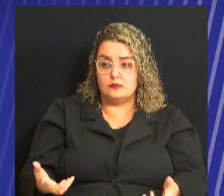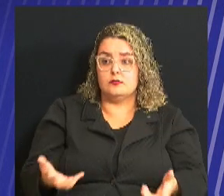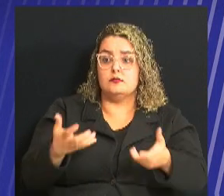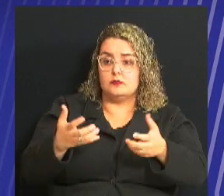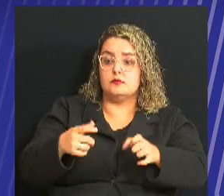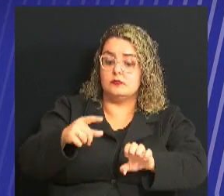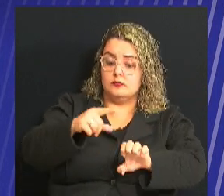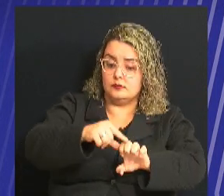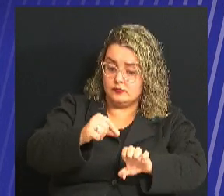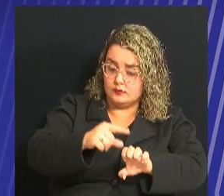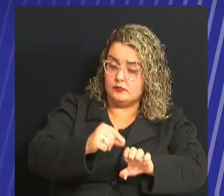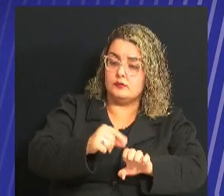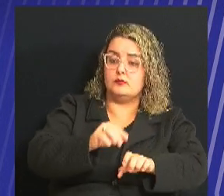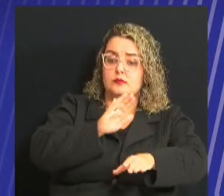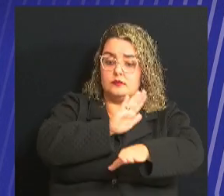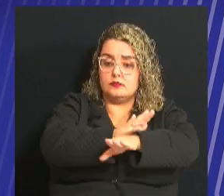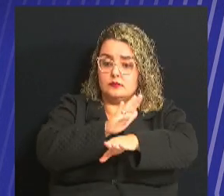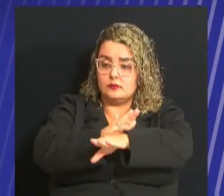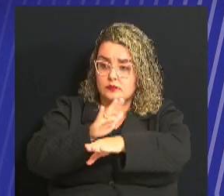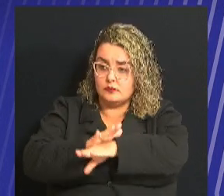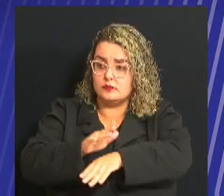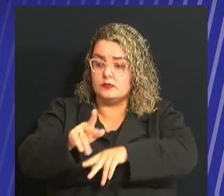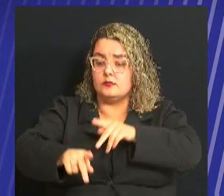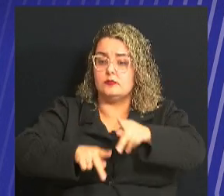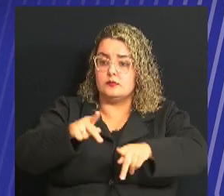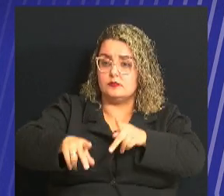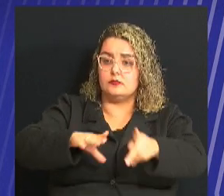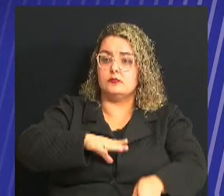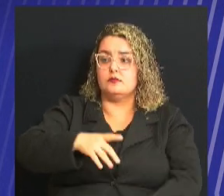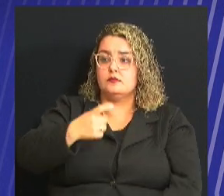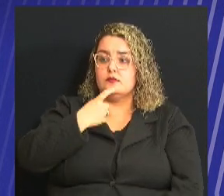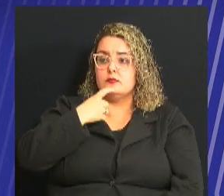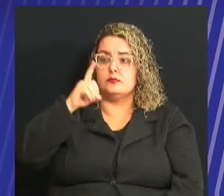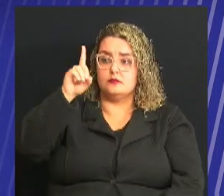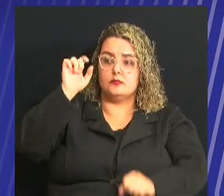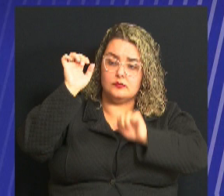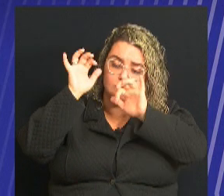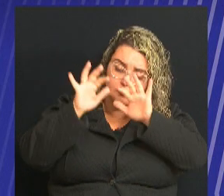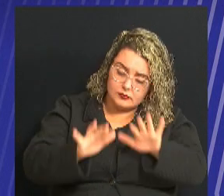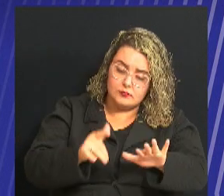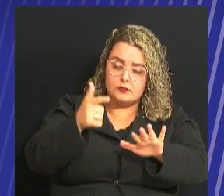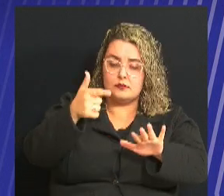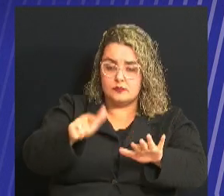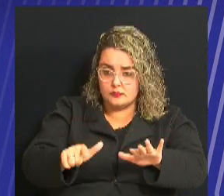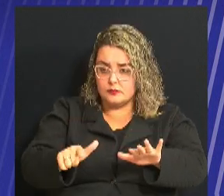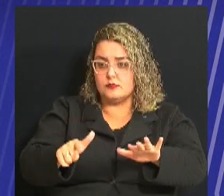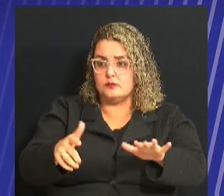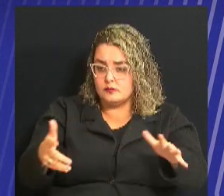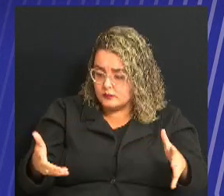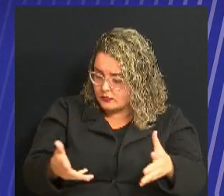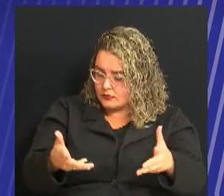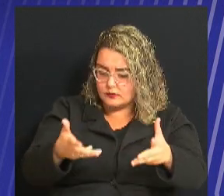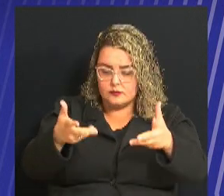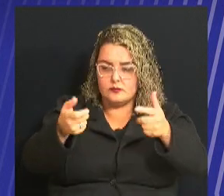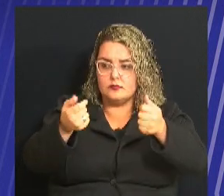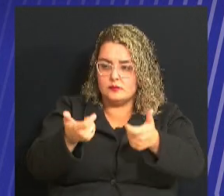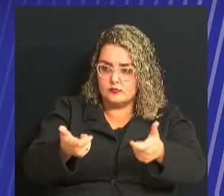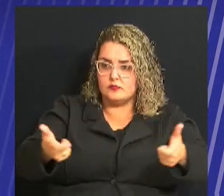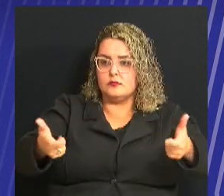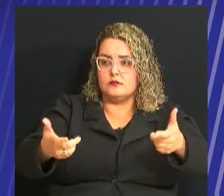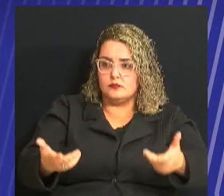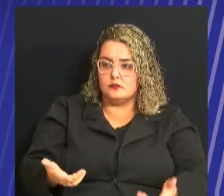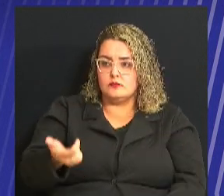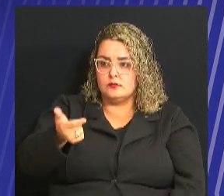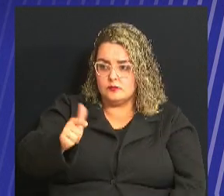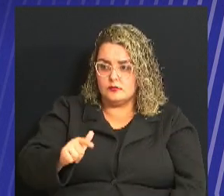empreender e ajudar a população de Campinas. Que Deus continue te abençoando ricamente e continue